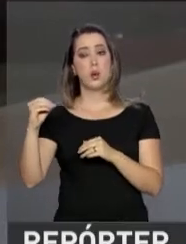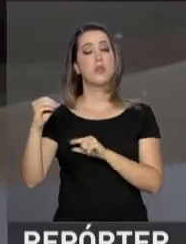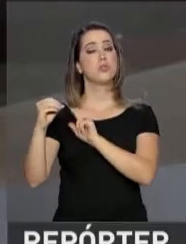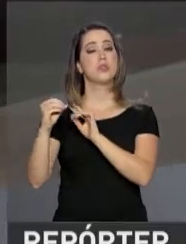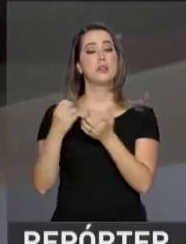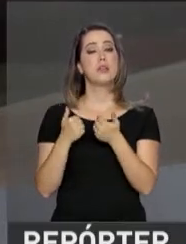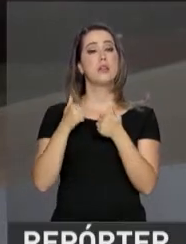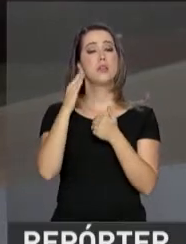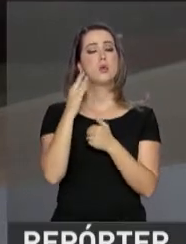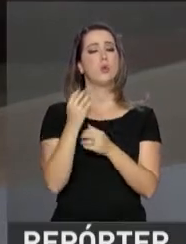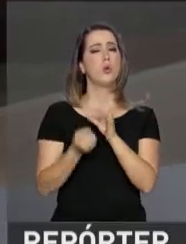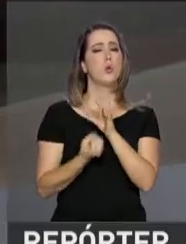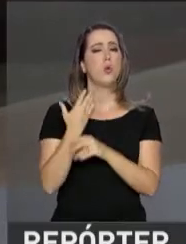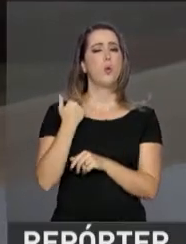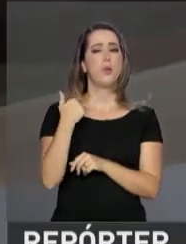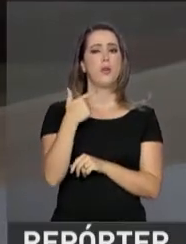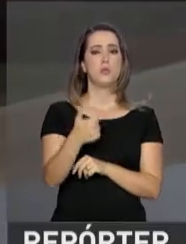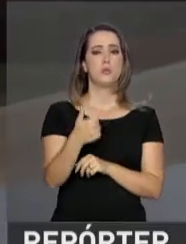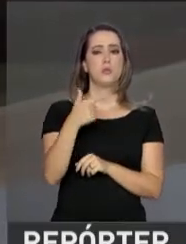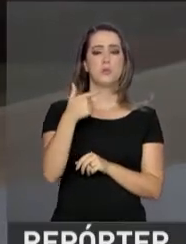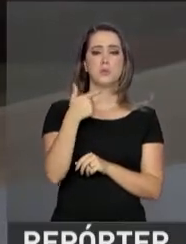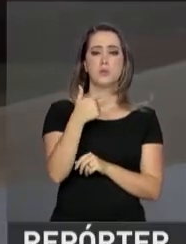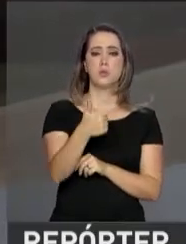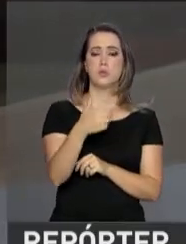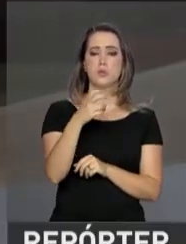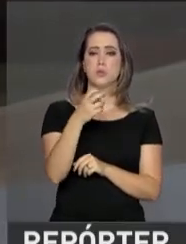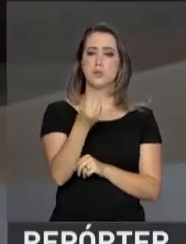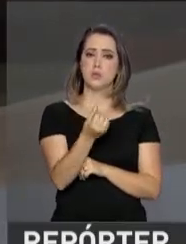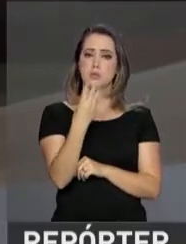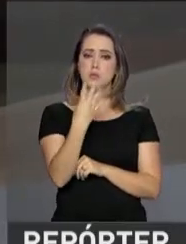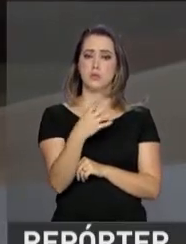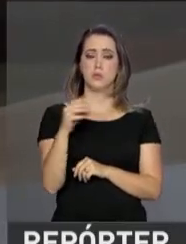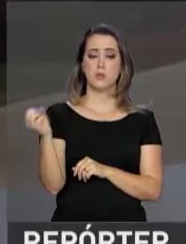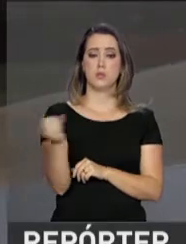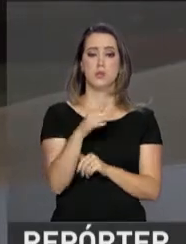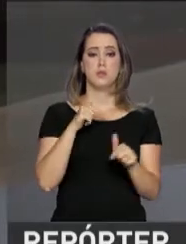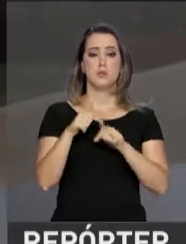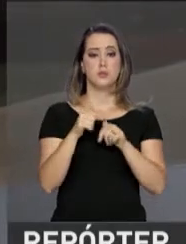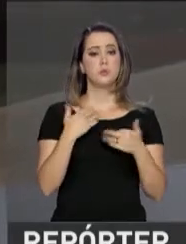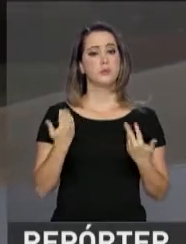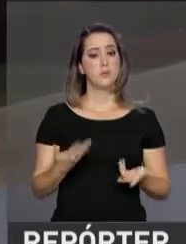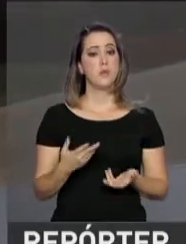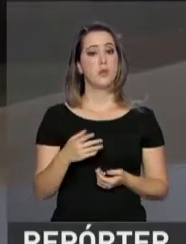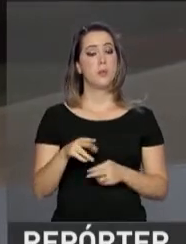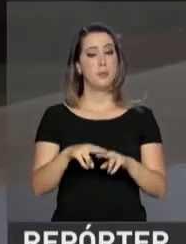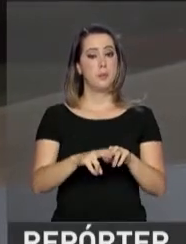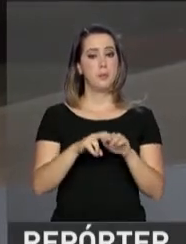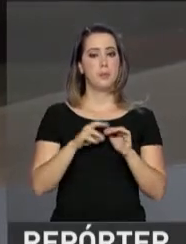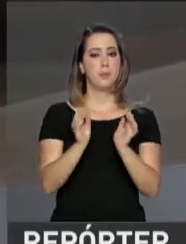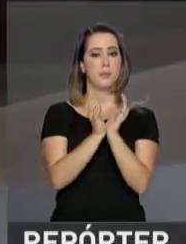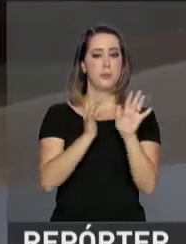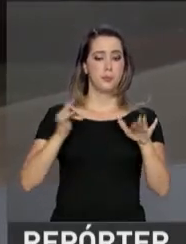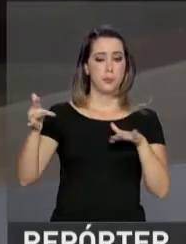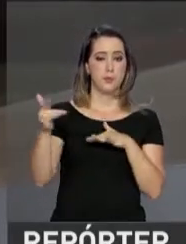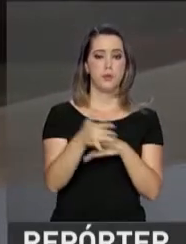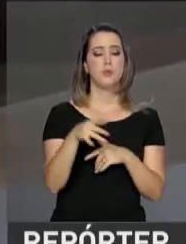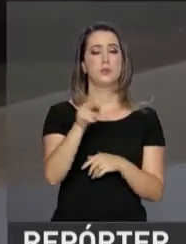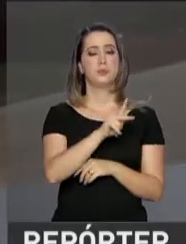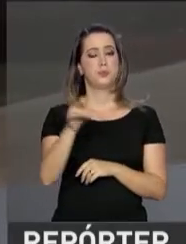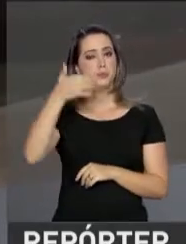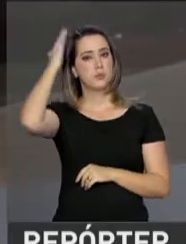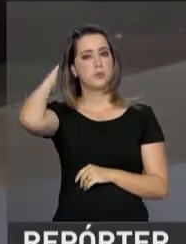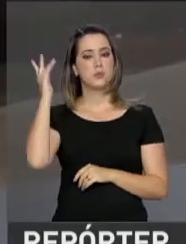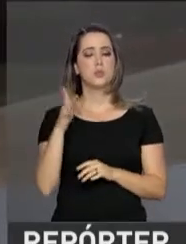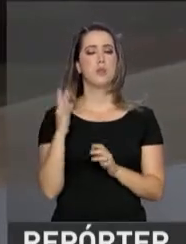criou em 2000 264 novos empregos pelas redes sociais o presidente da república michel temer